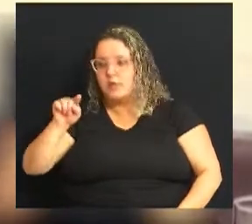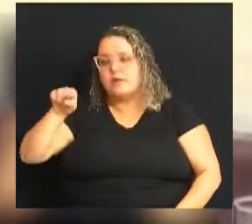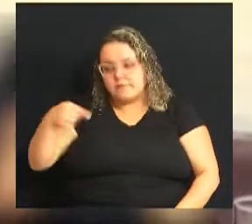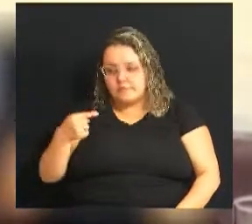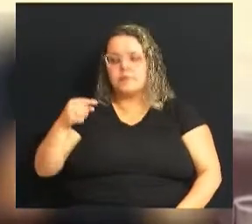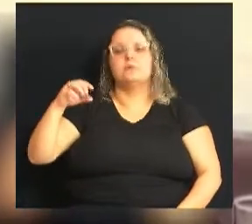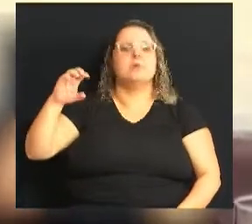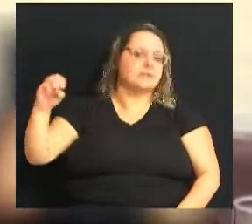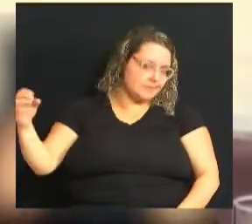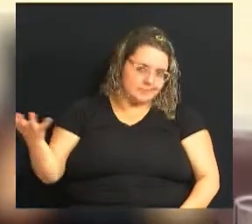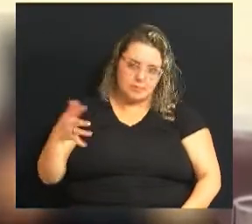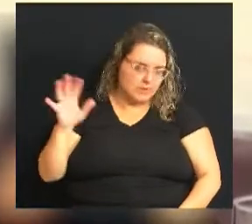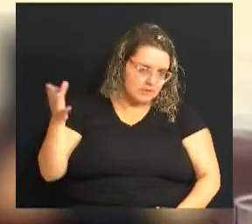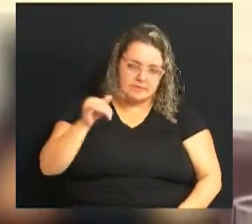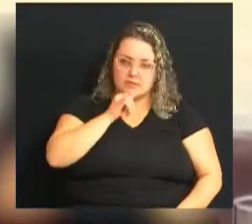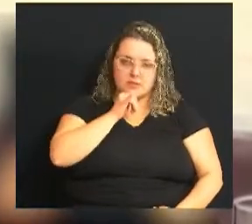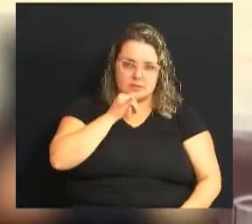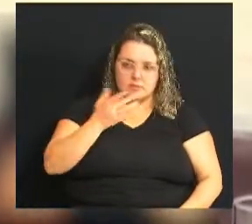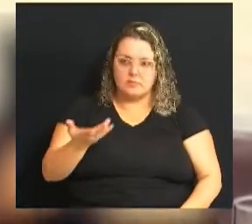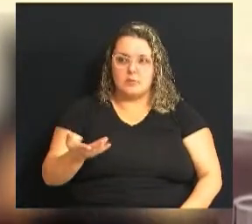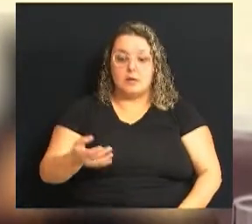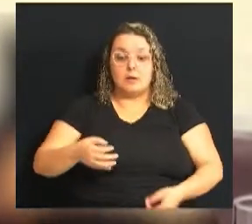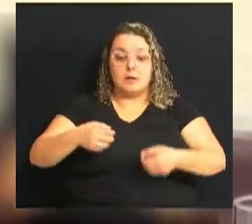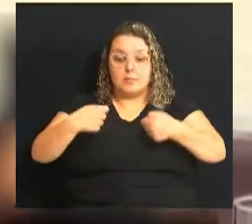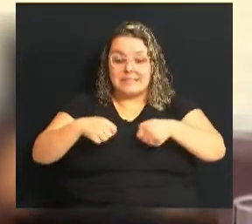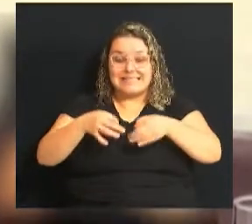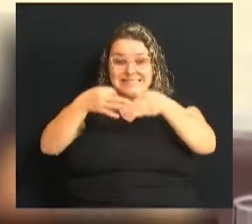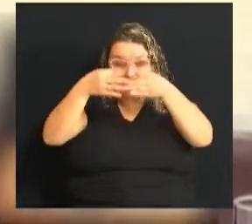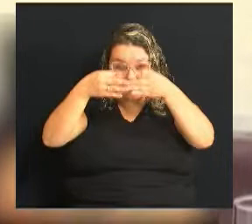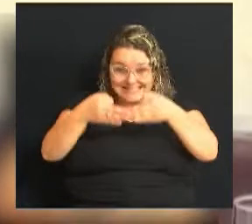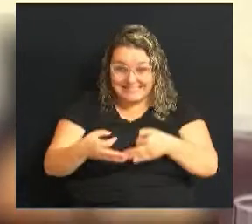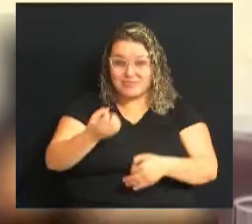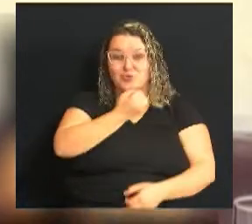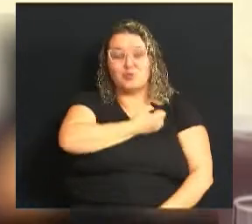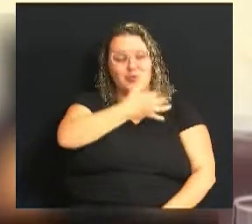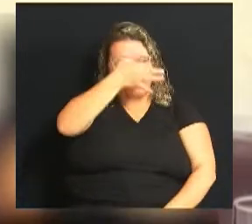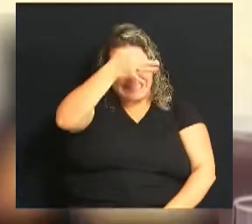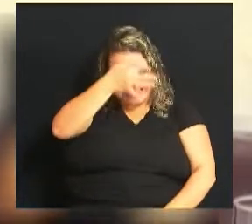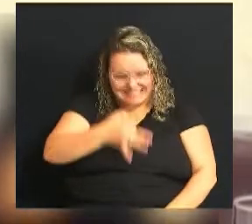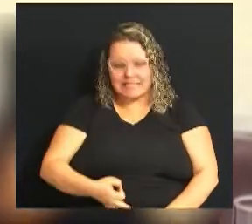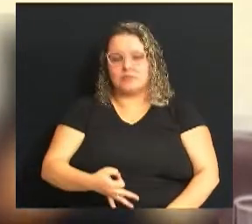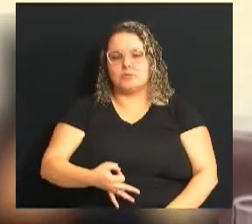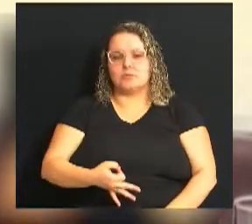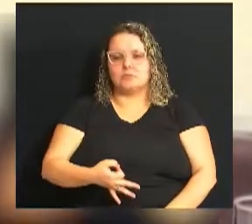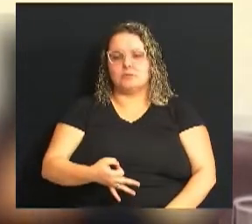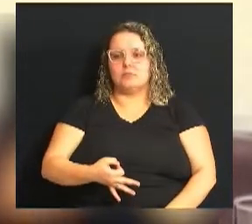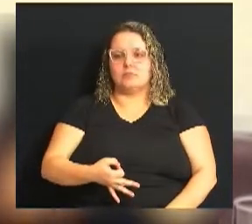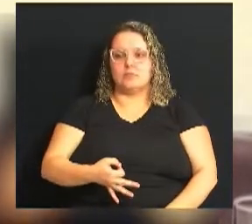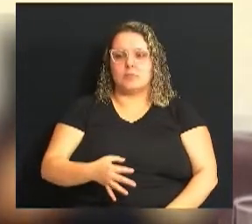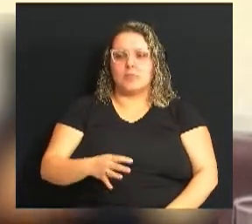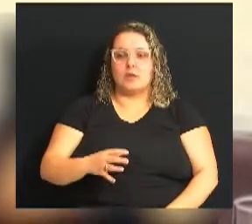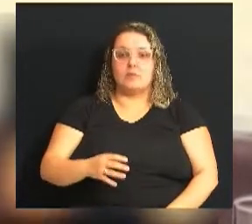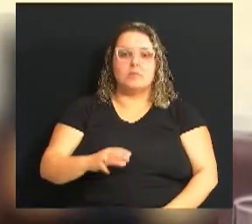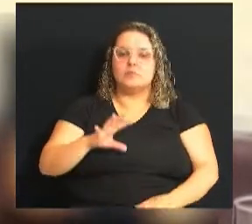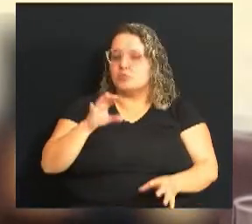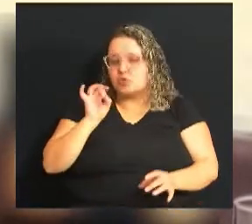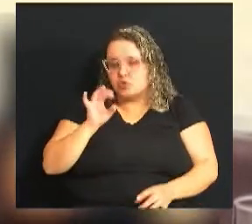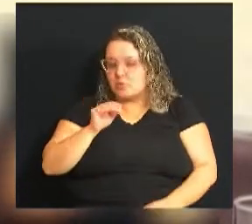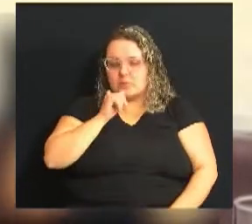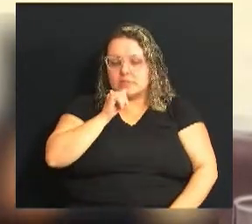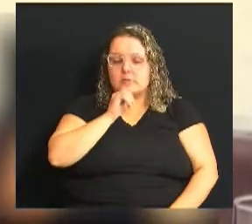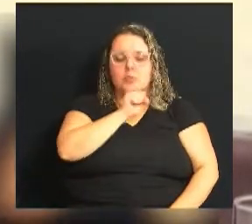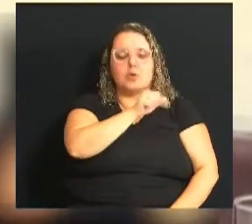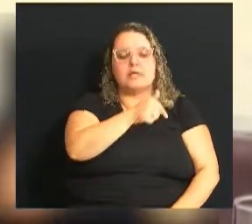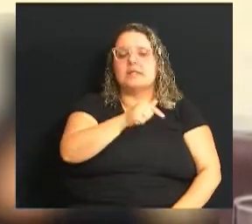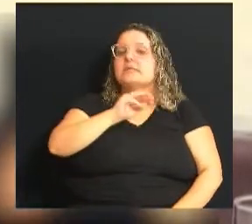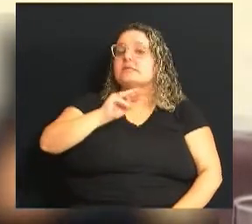tá? Porque aí você tem que usar a rubrica correta. Esse valor, que vamos colocar só para arredondar, 87 milhões, é